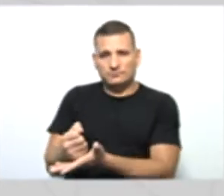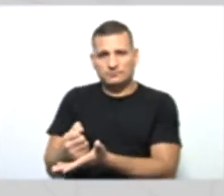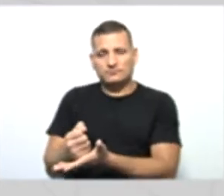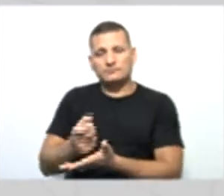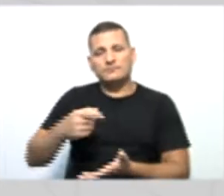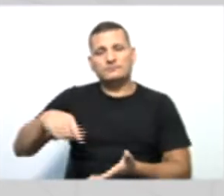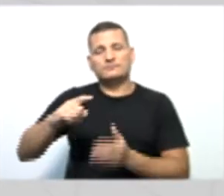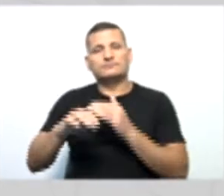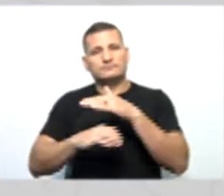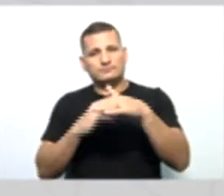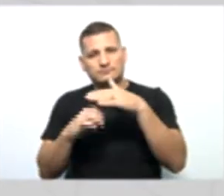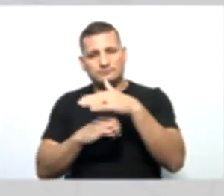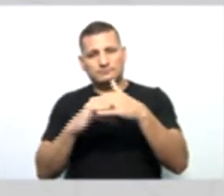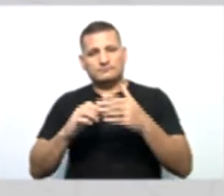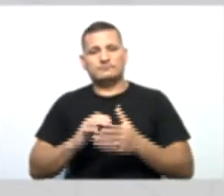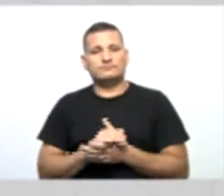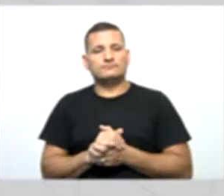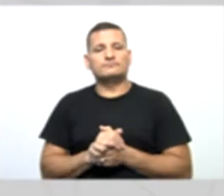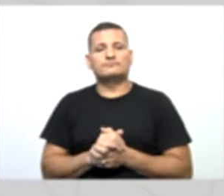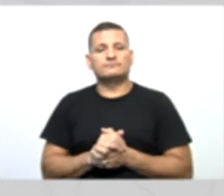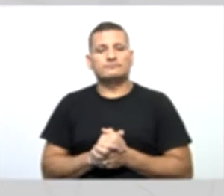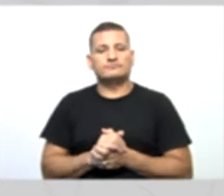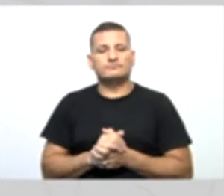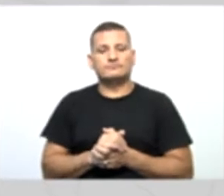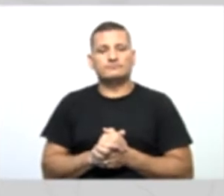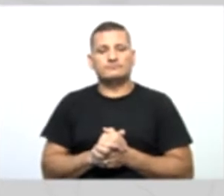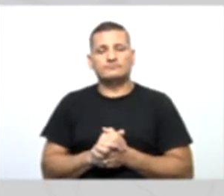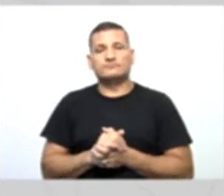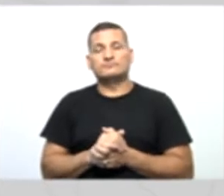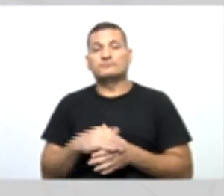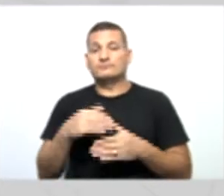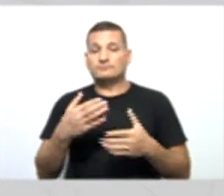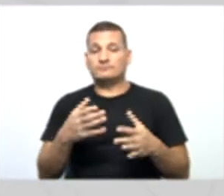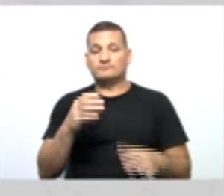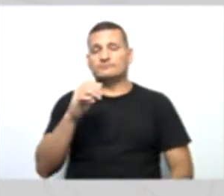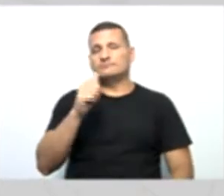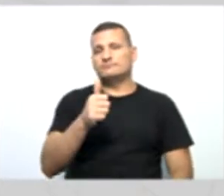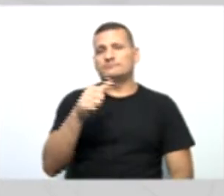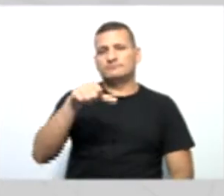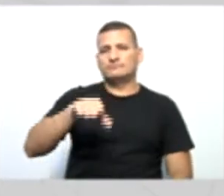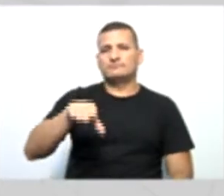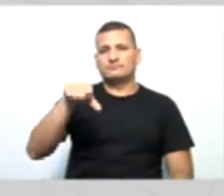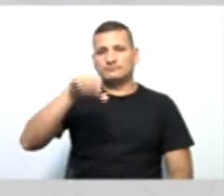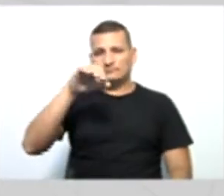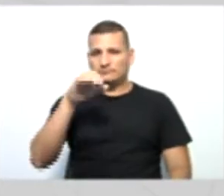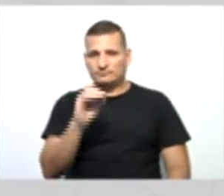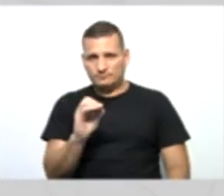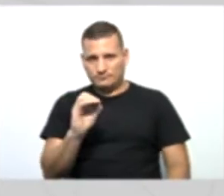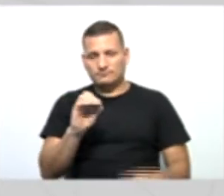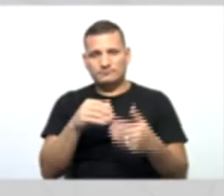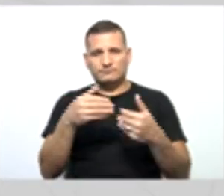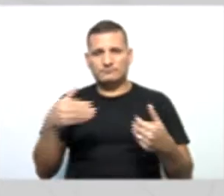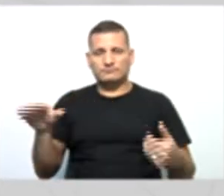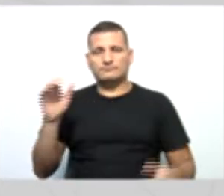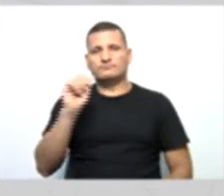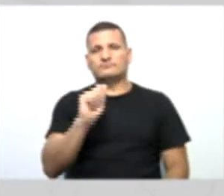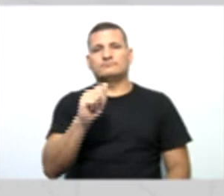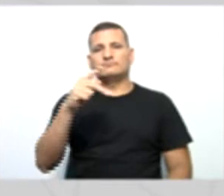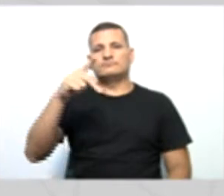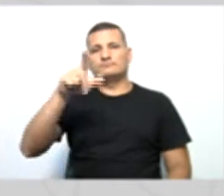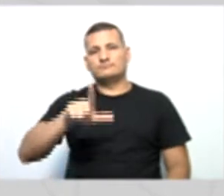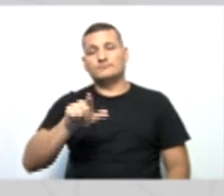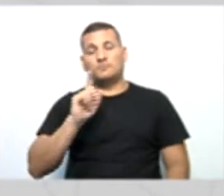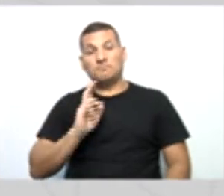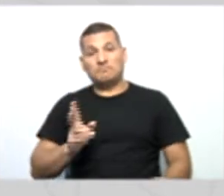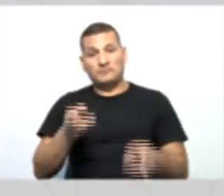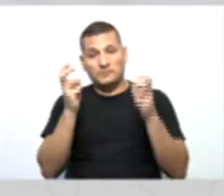para essas empresas. E nesse momento, década de 90 para diante, o APL é percebido como uma